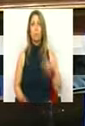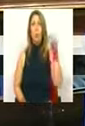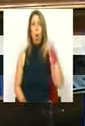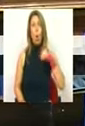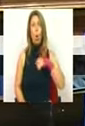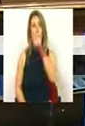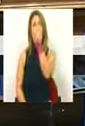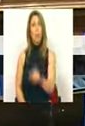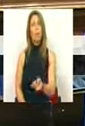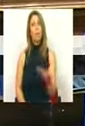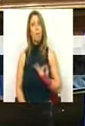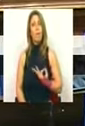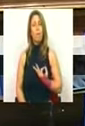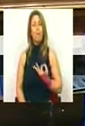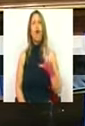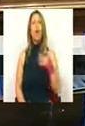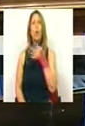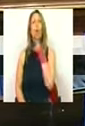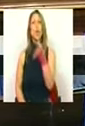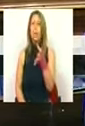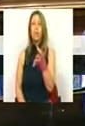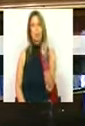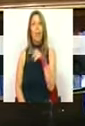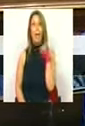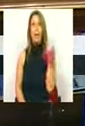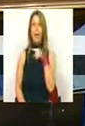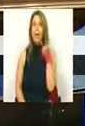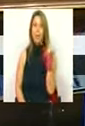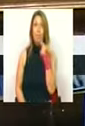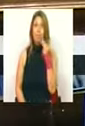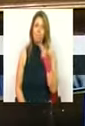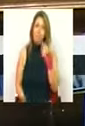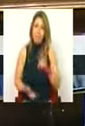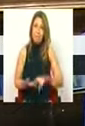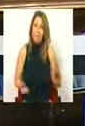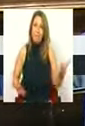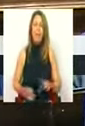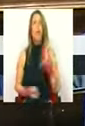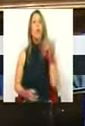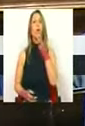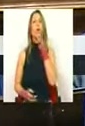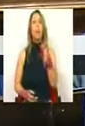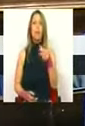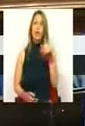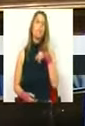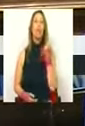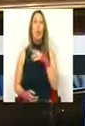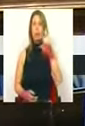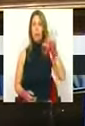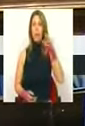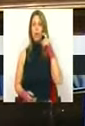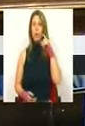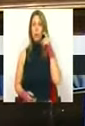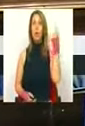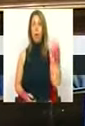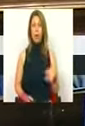Ministro. Quando diz... é raro, de facto. Quando disse que nós somos um país seguro, que